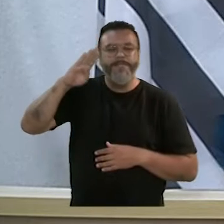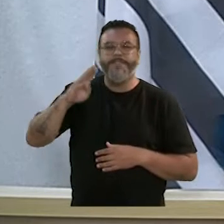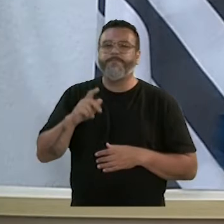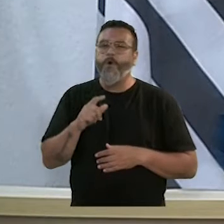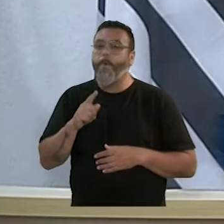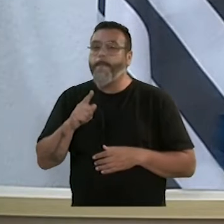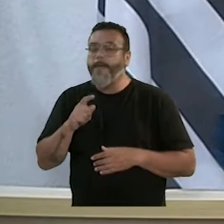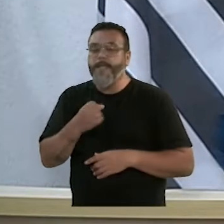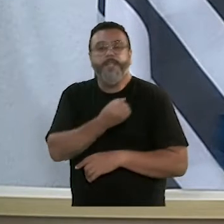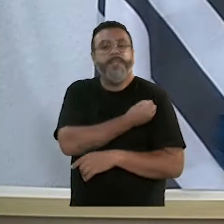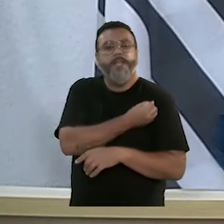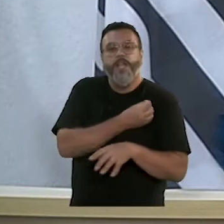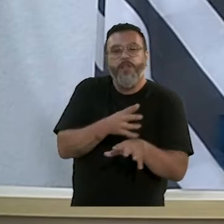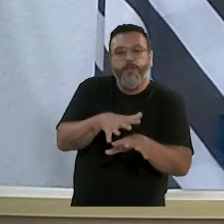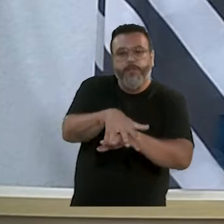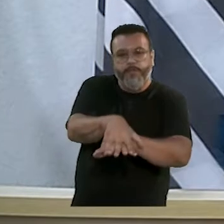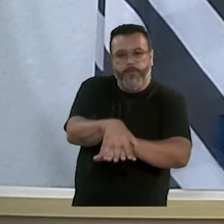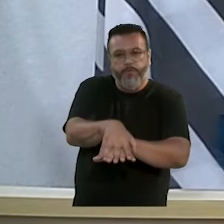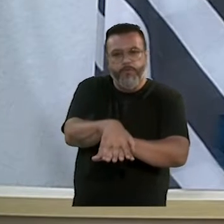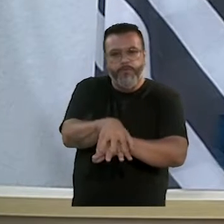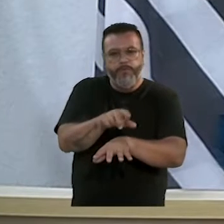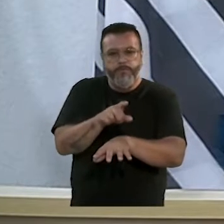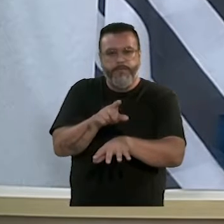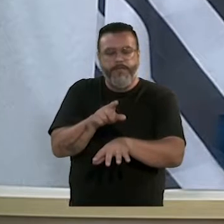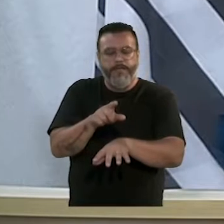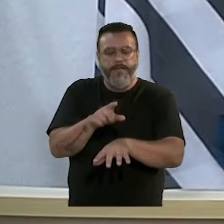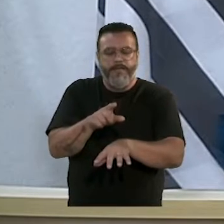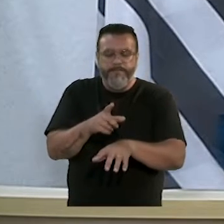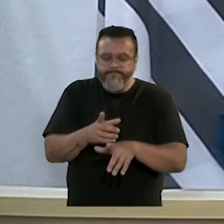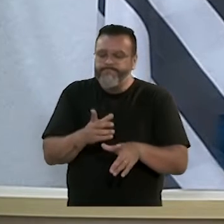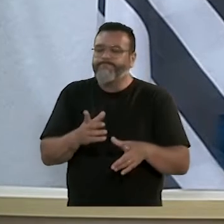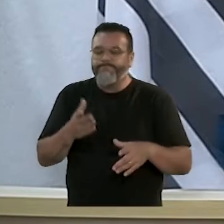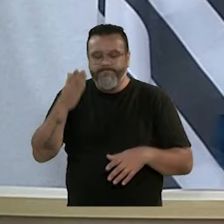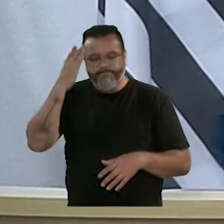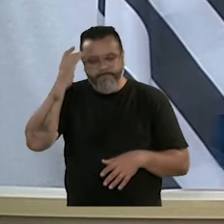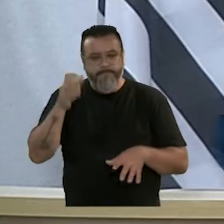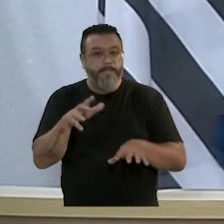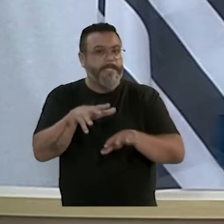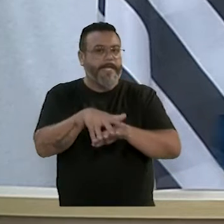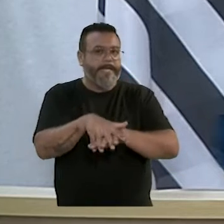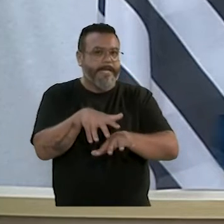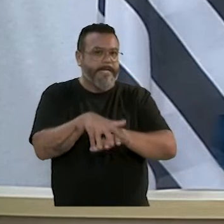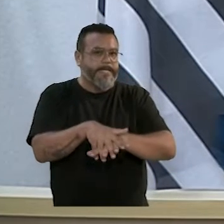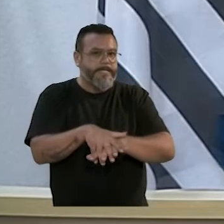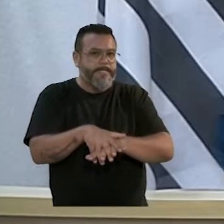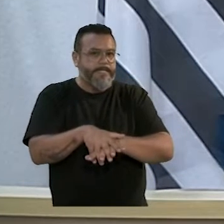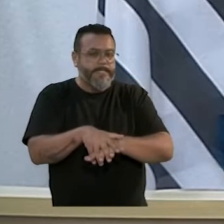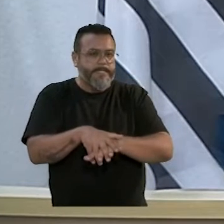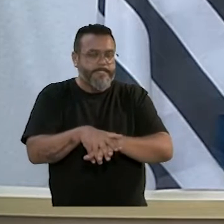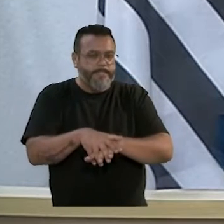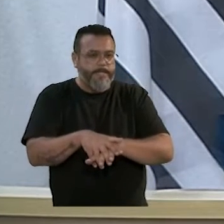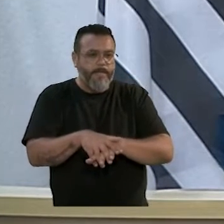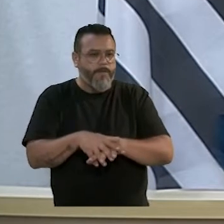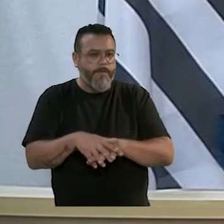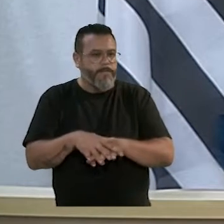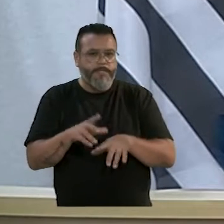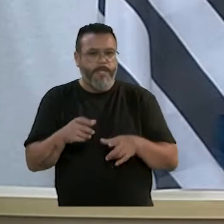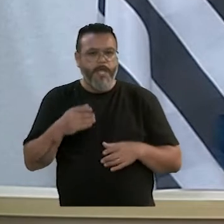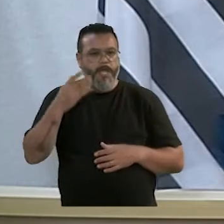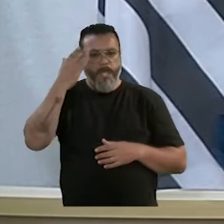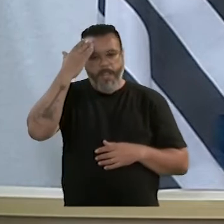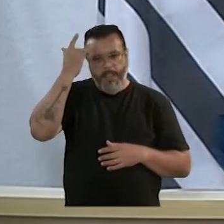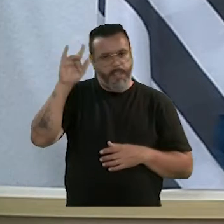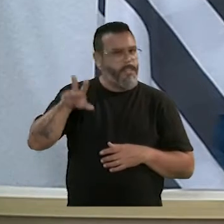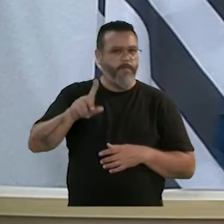vereador Diego Fonseca falou sobre a importância da inclusão de alunos nas escolas e citou a professora Maria Juliana de Souza Bueno,